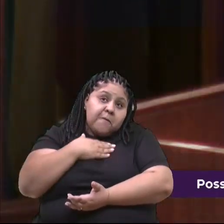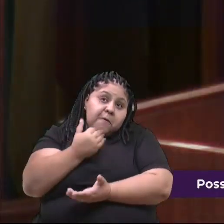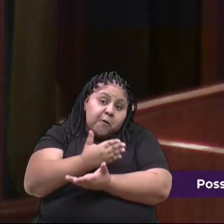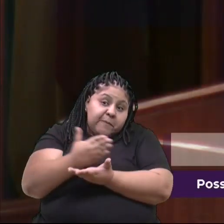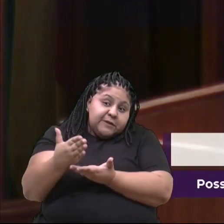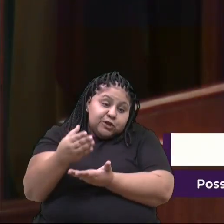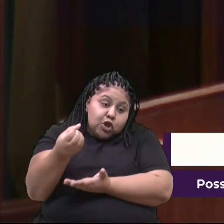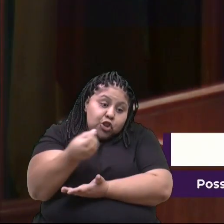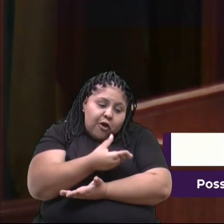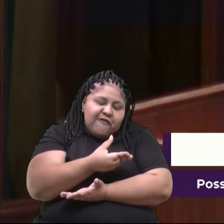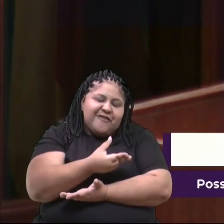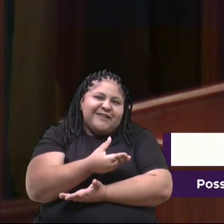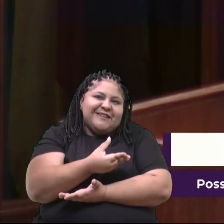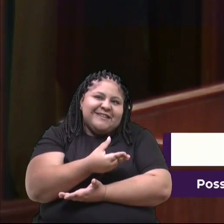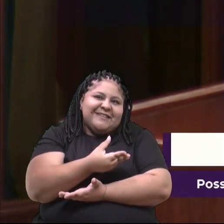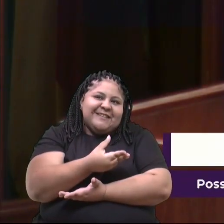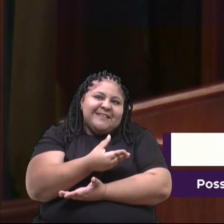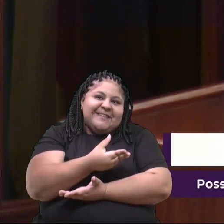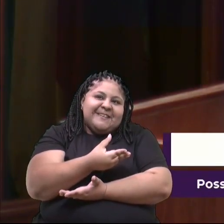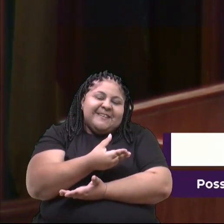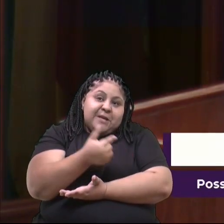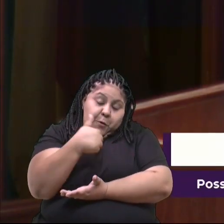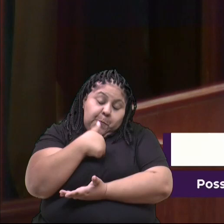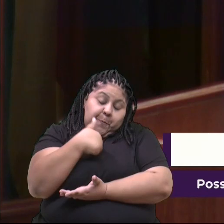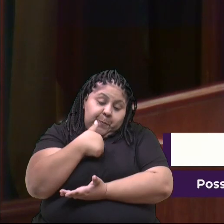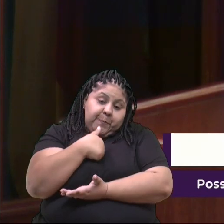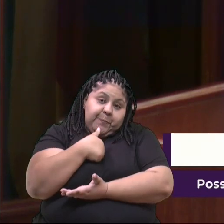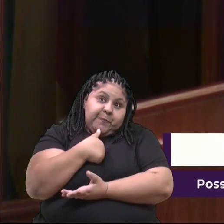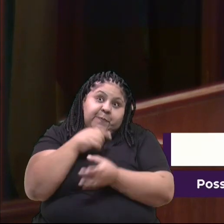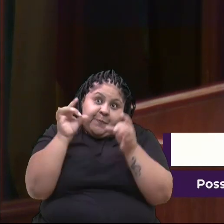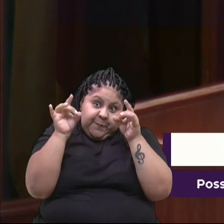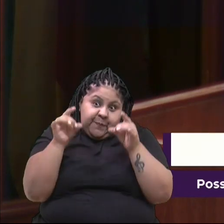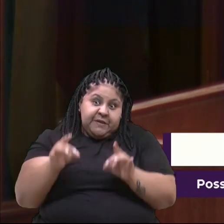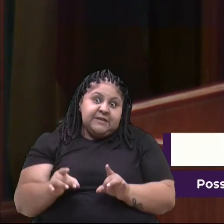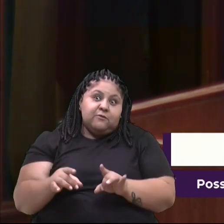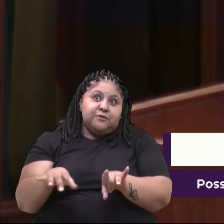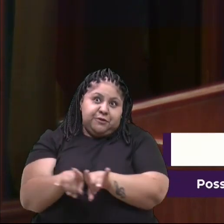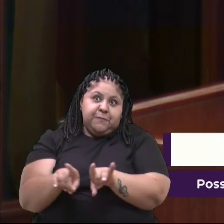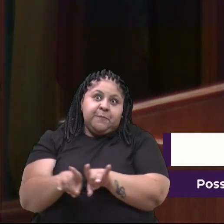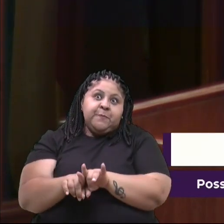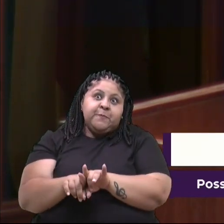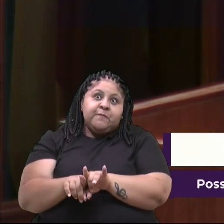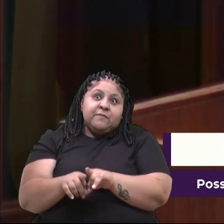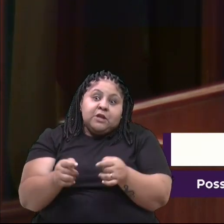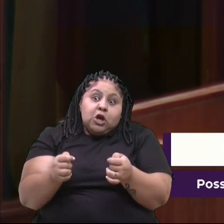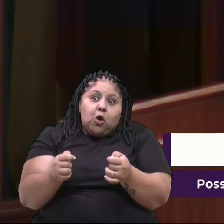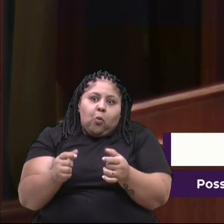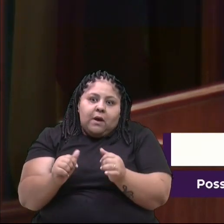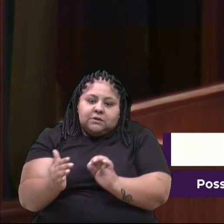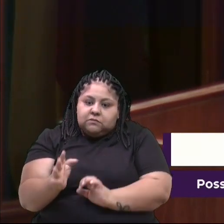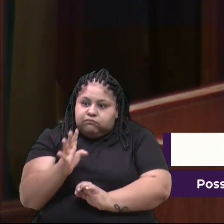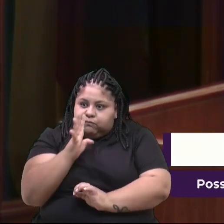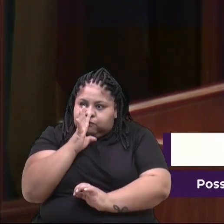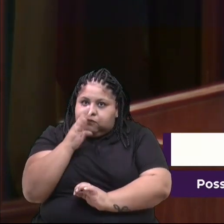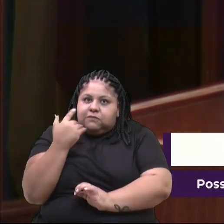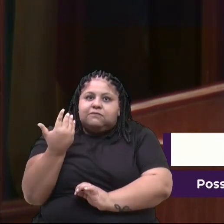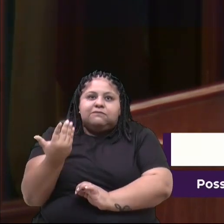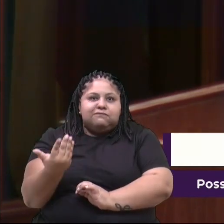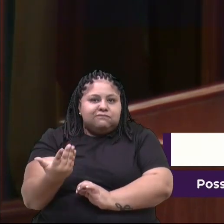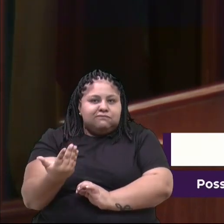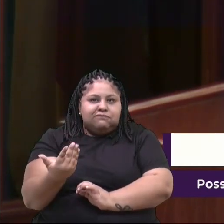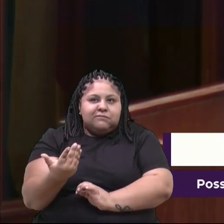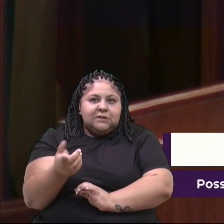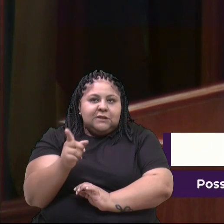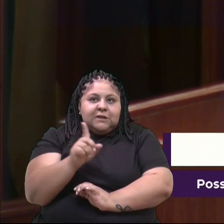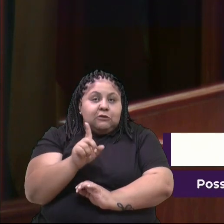estreantes. E aí, no meu caso, especificamente, algo quase surpreendente, por não ser